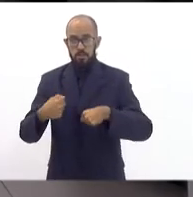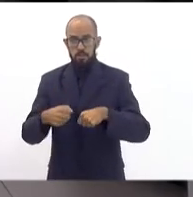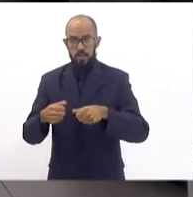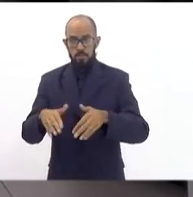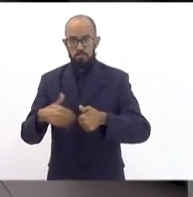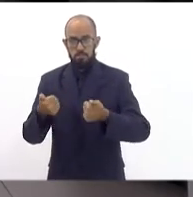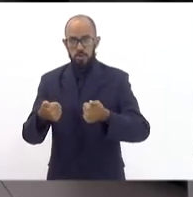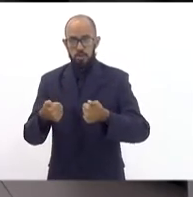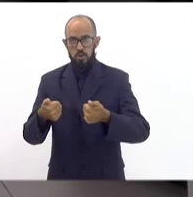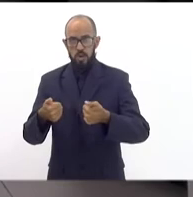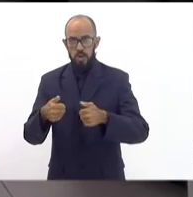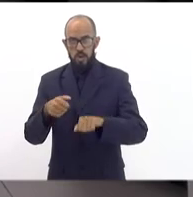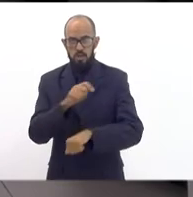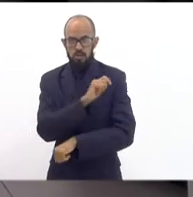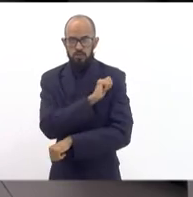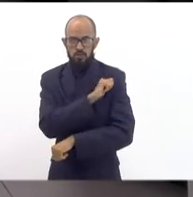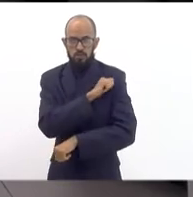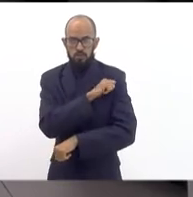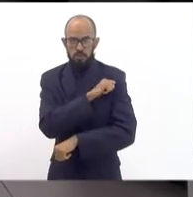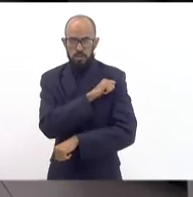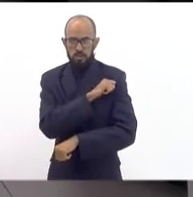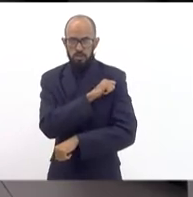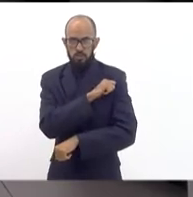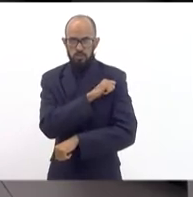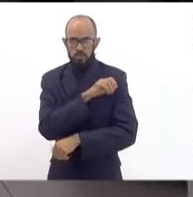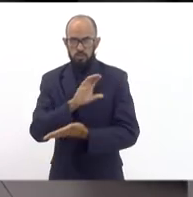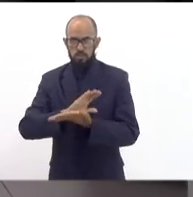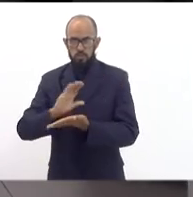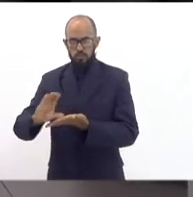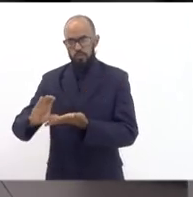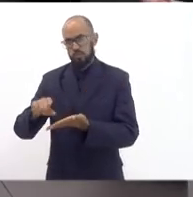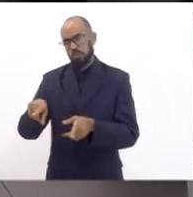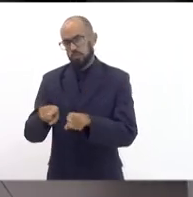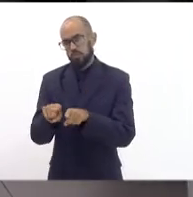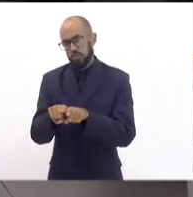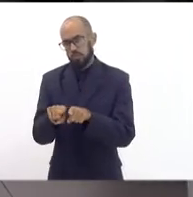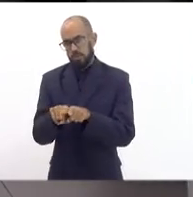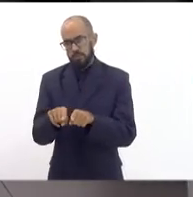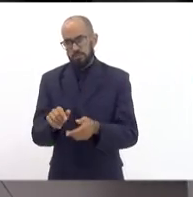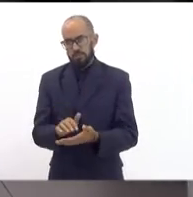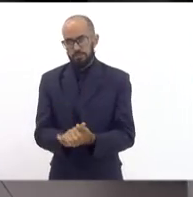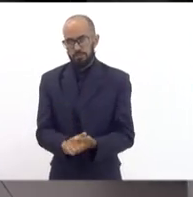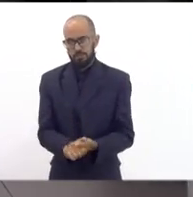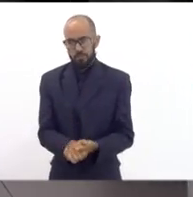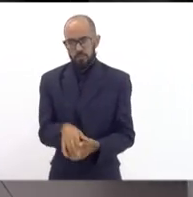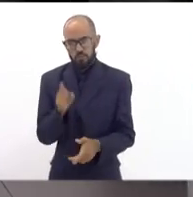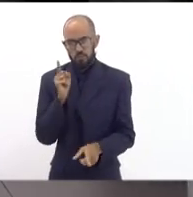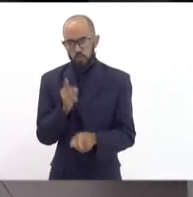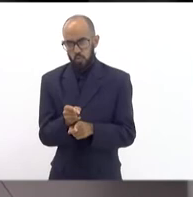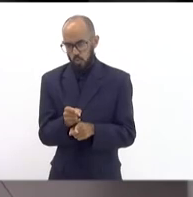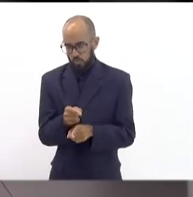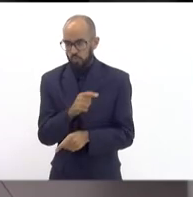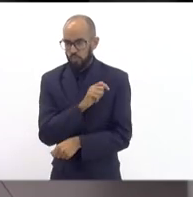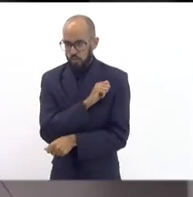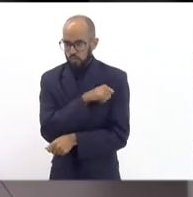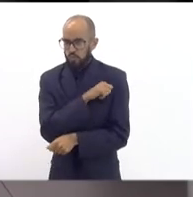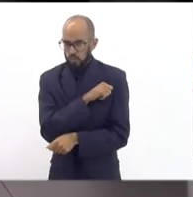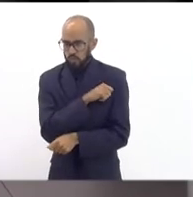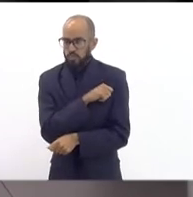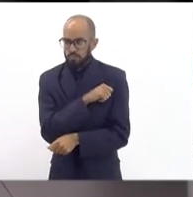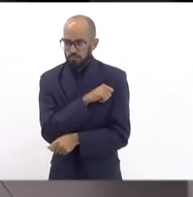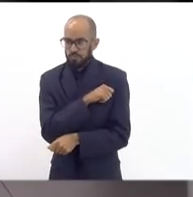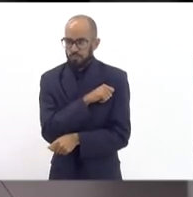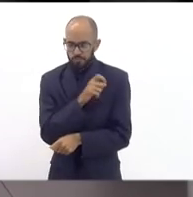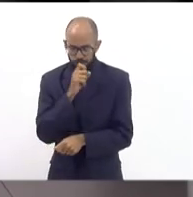os mecanismos de fiscalização dos investimentos. Né? Esse foi um achado daquela auditoria, né? Então